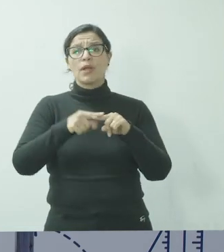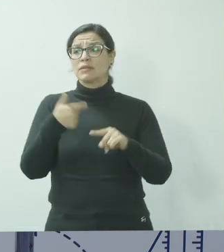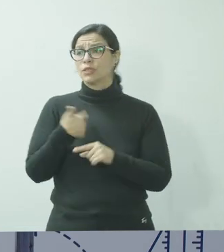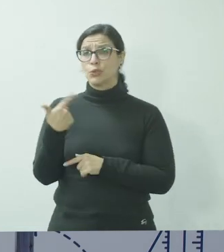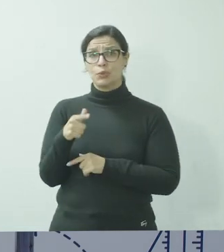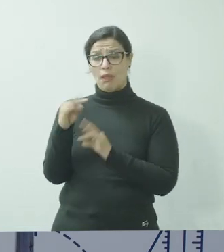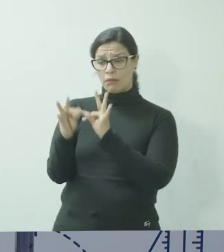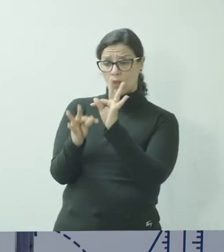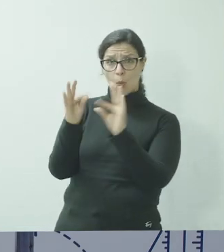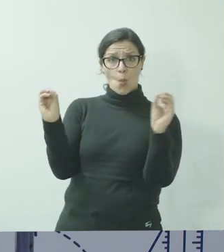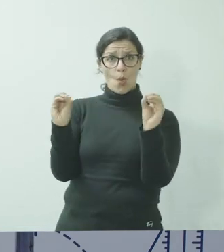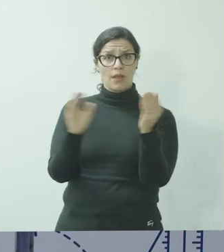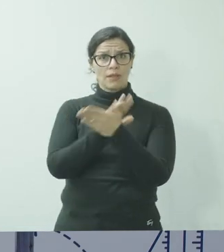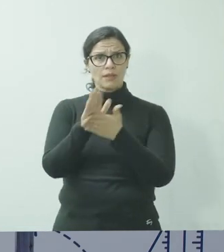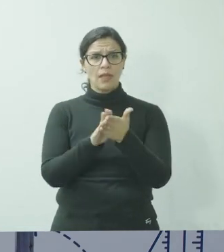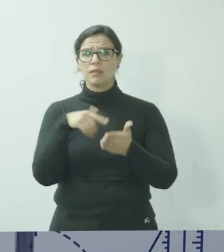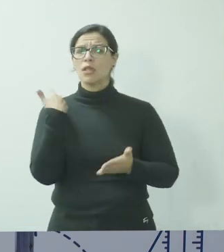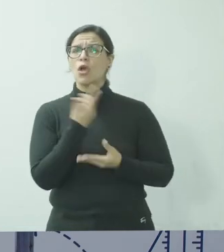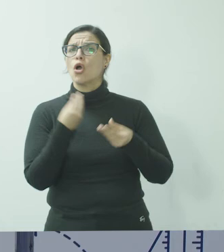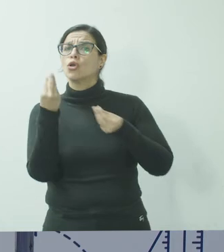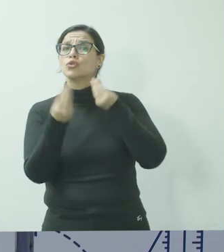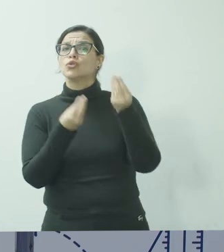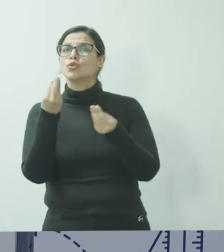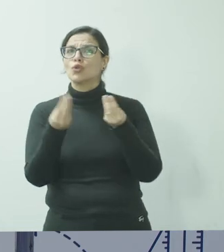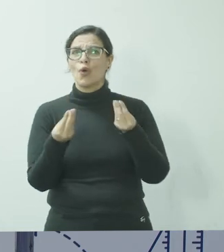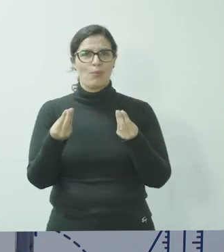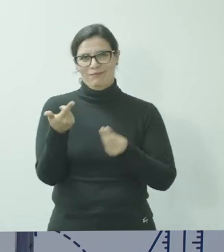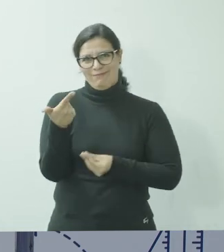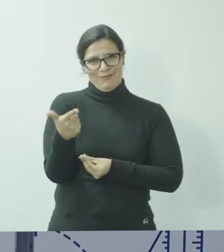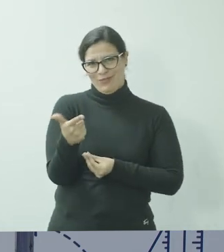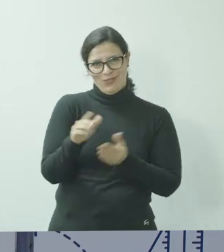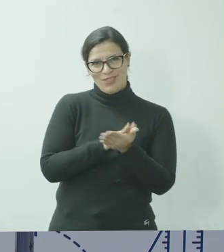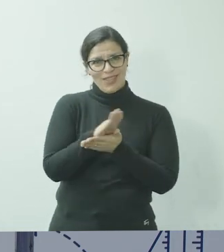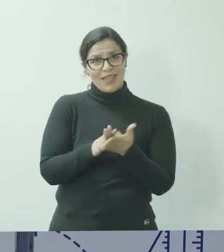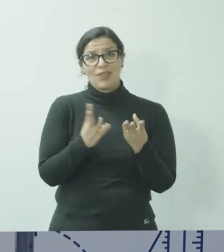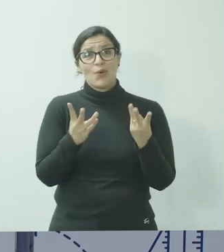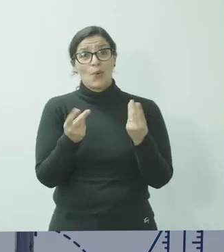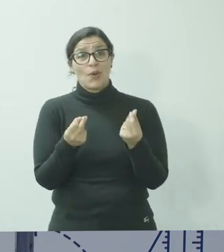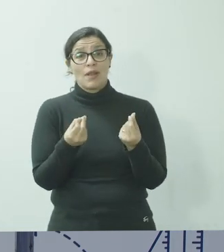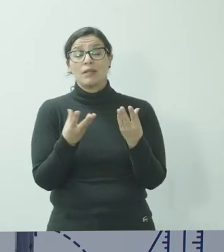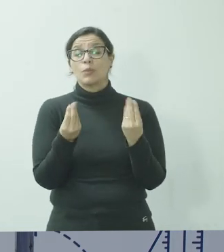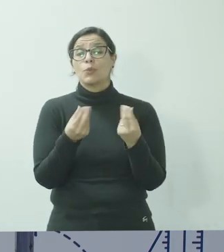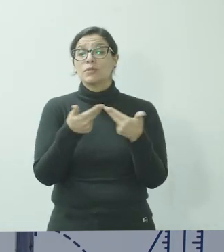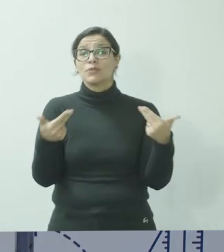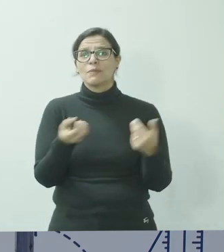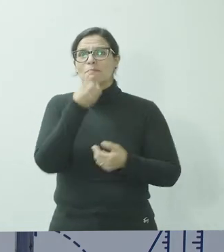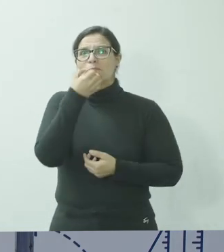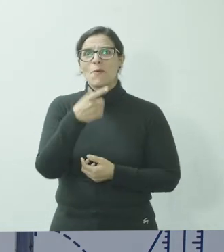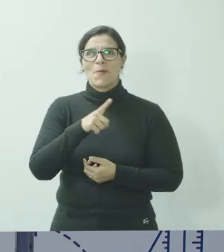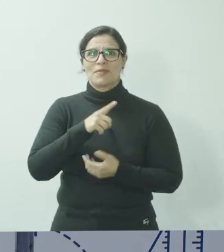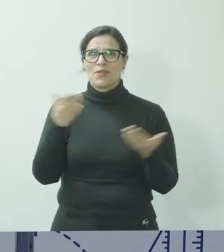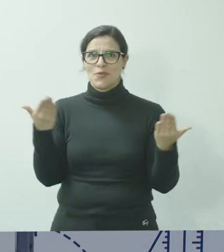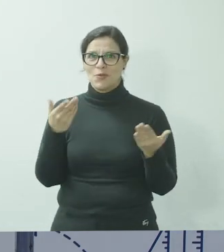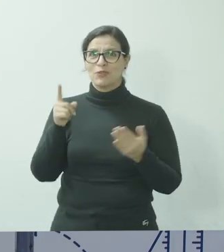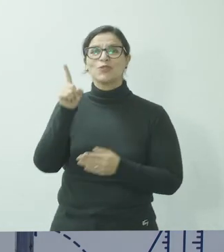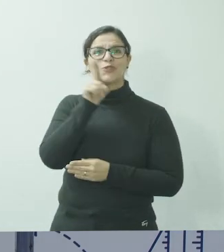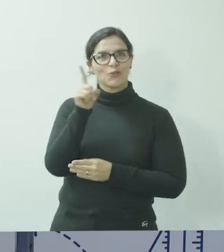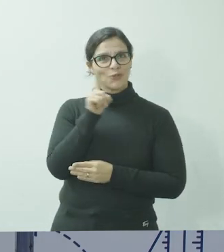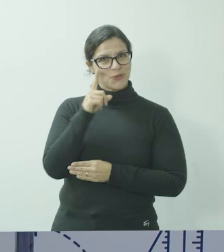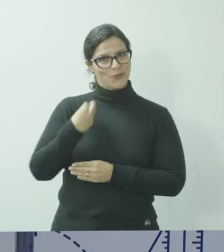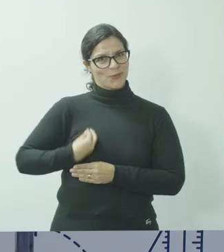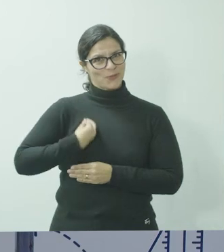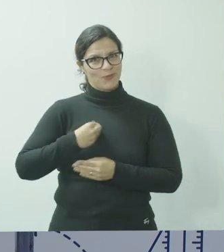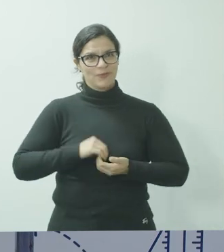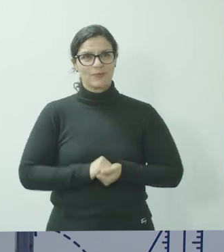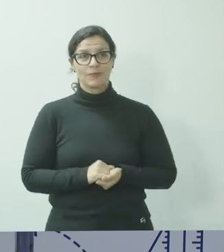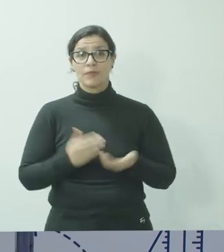porque sem isso a gente né não teria tanta tecnologia e tantas coisas boas né e no nosso dia